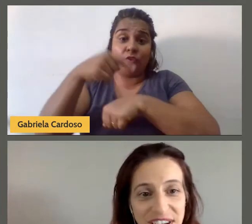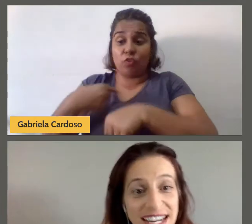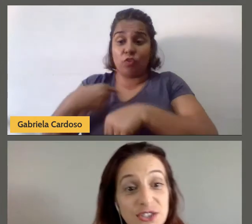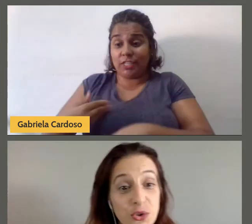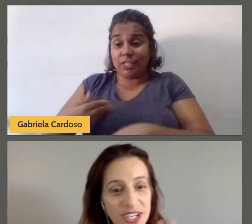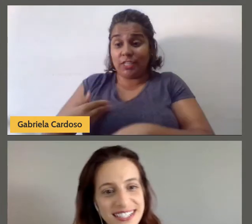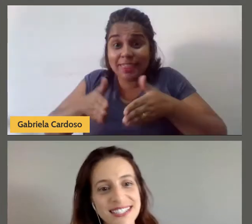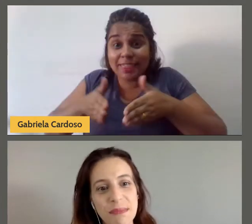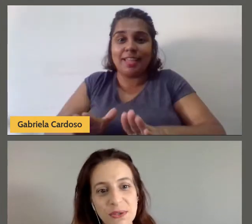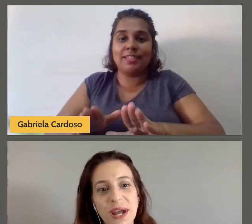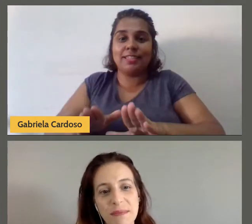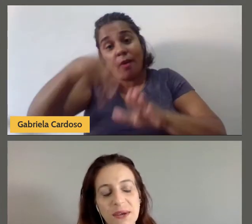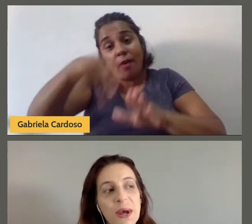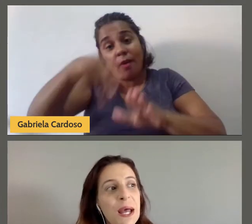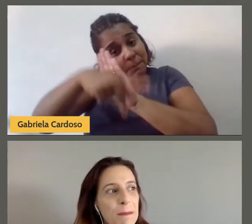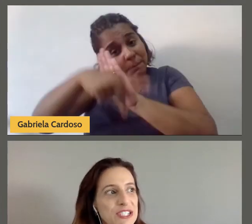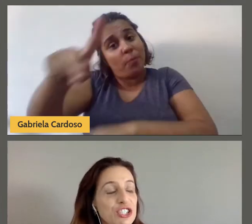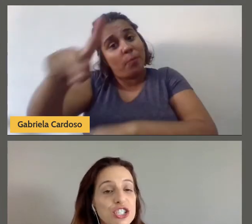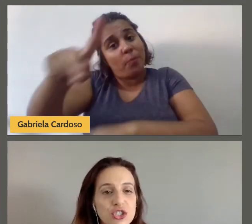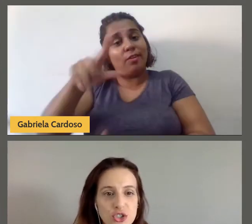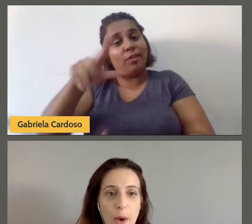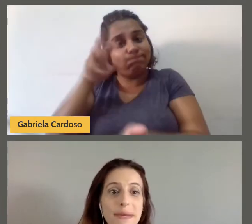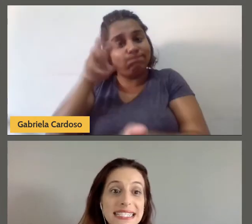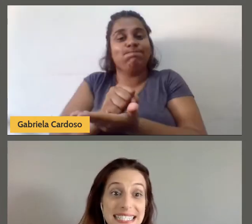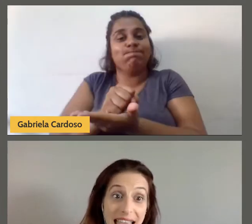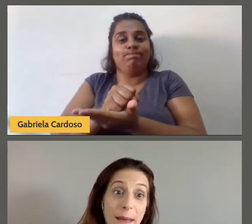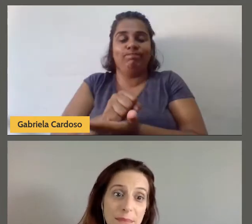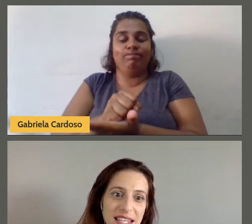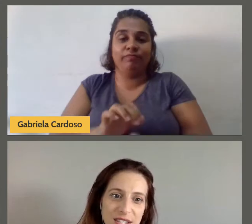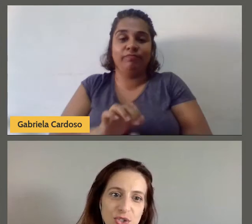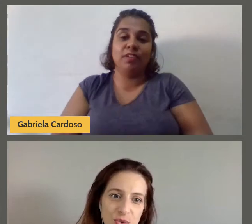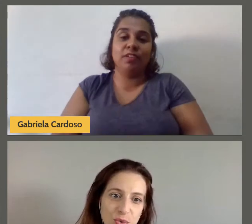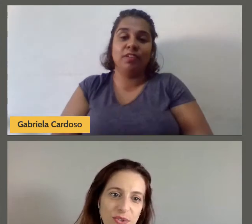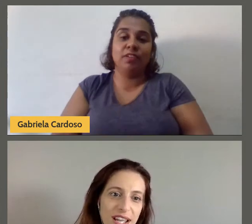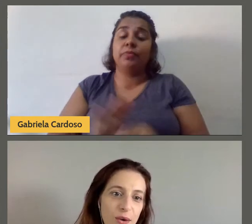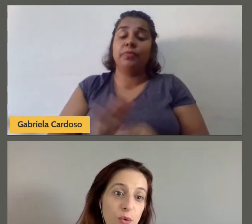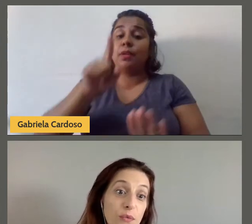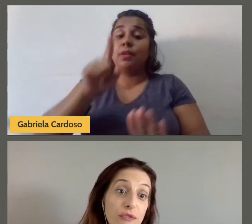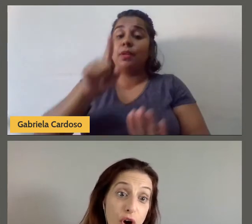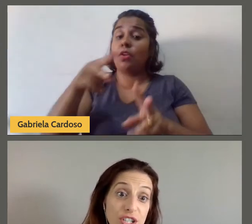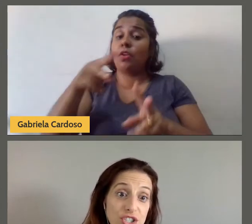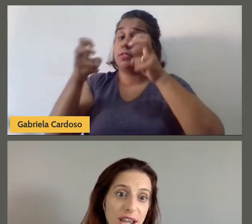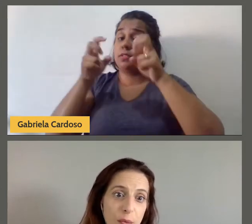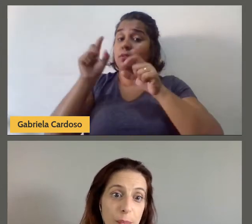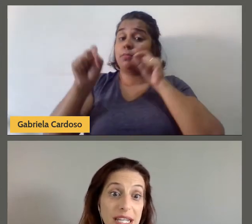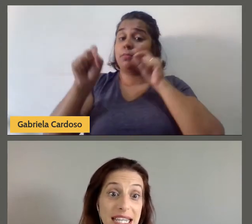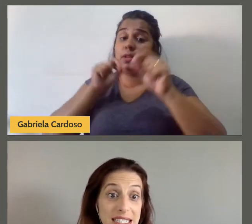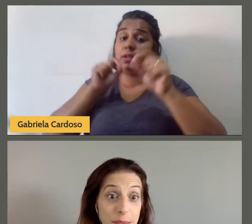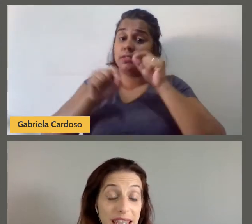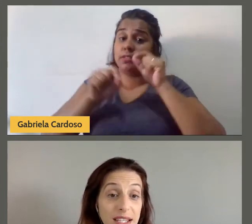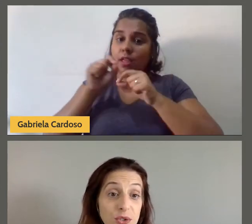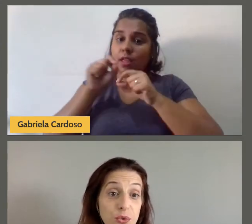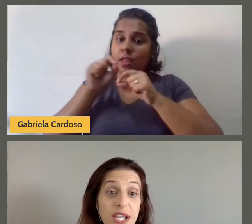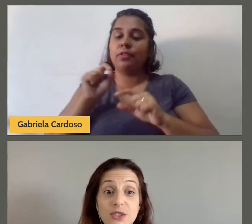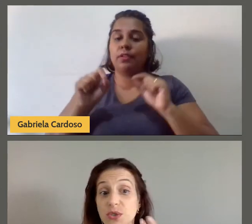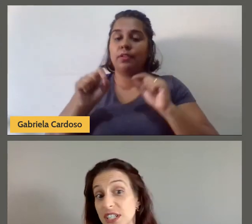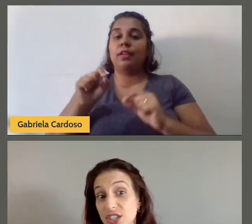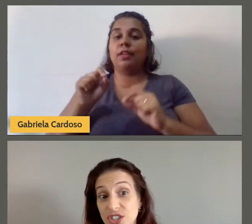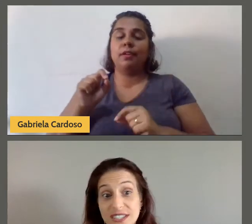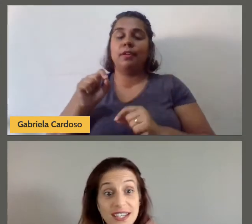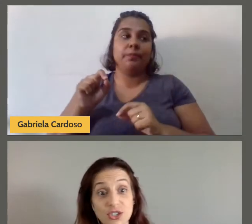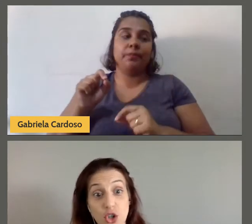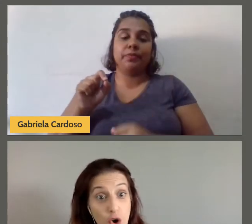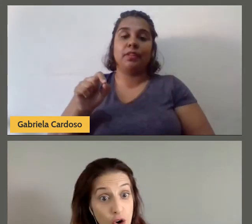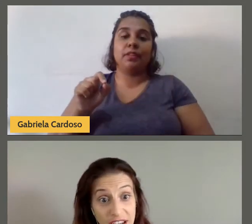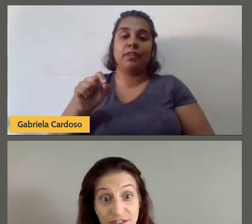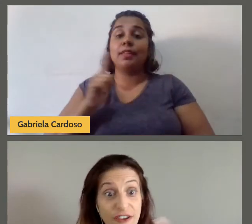tem variações nesse meio do caminho, mas eu acho que a gente só percebe isso, o quão forte é o pertencimento e as